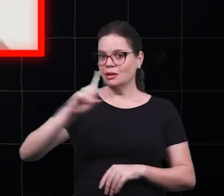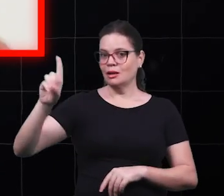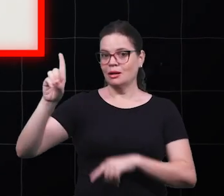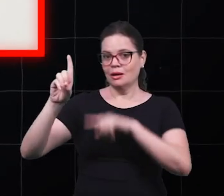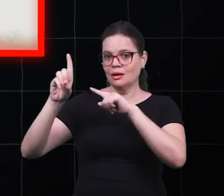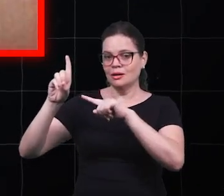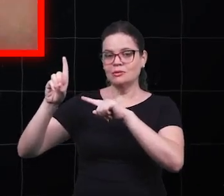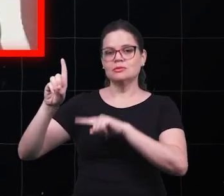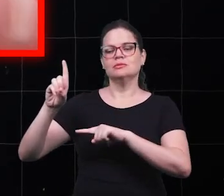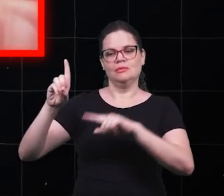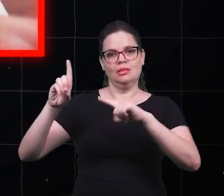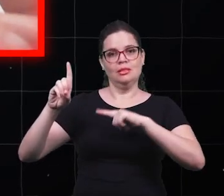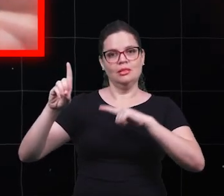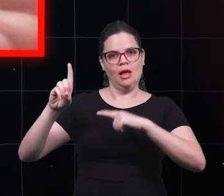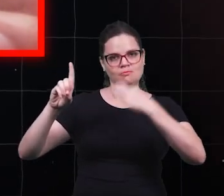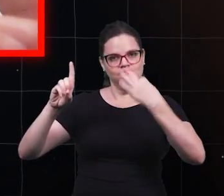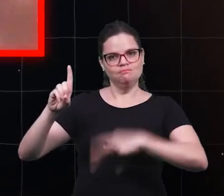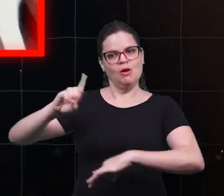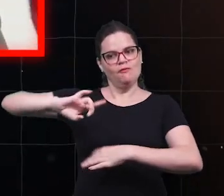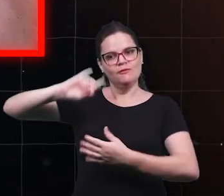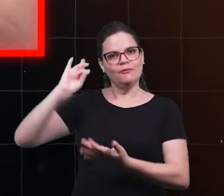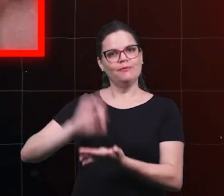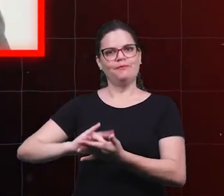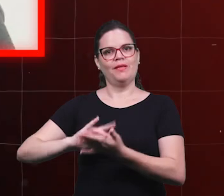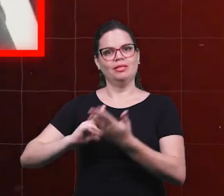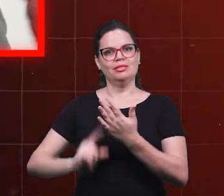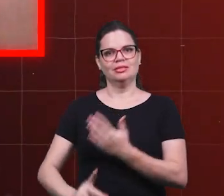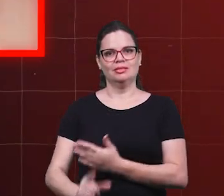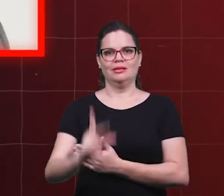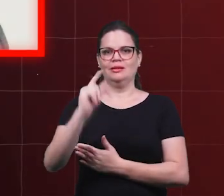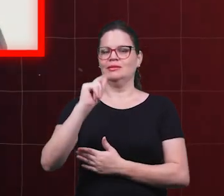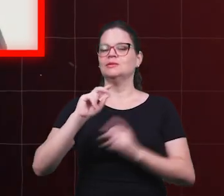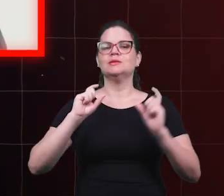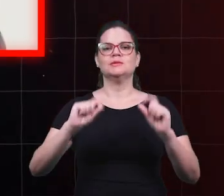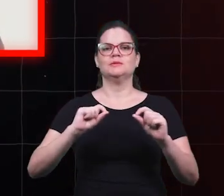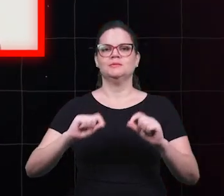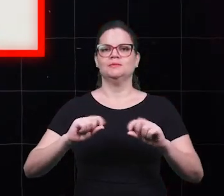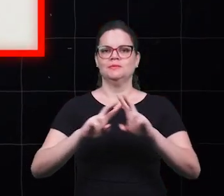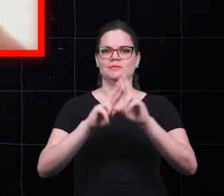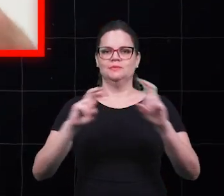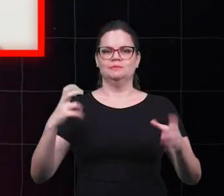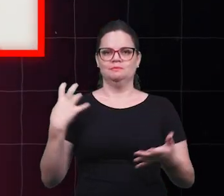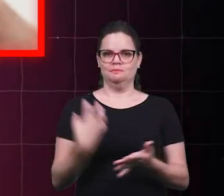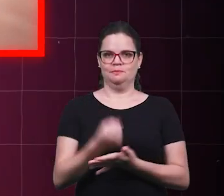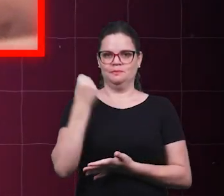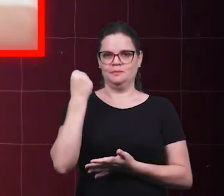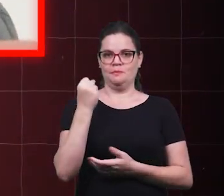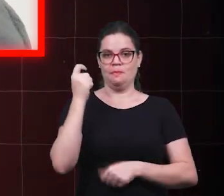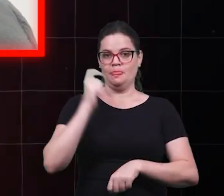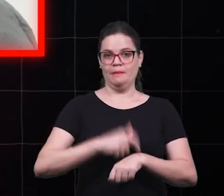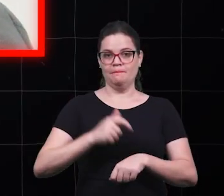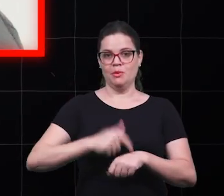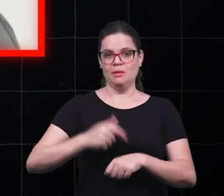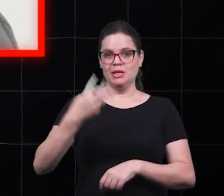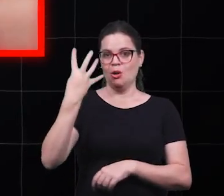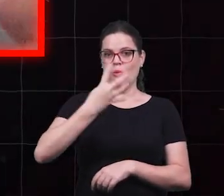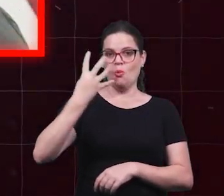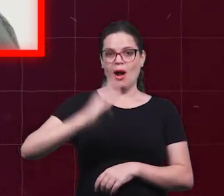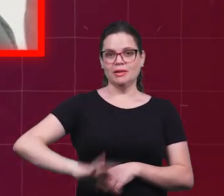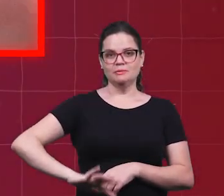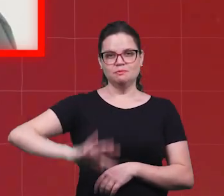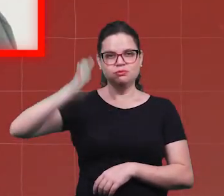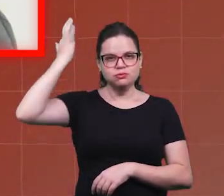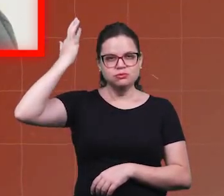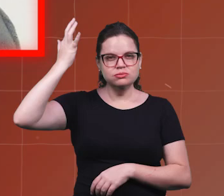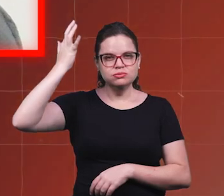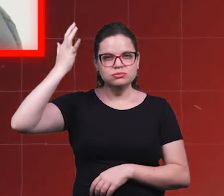tem uma verdade absoluta, que é o arrebatamento. No momento em que a trombeta soar, aquele